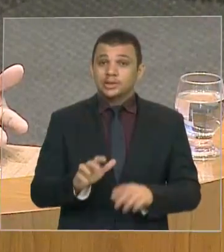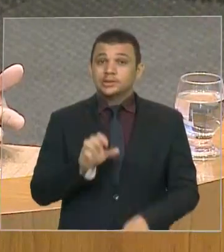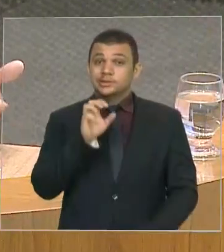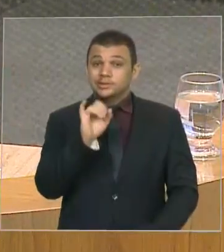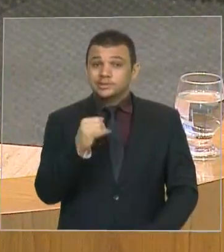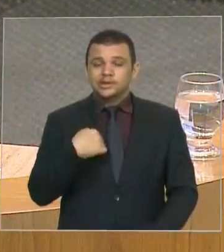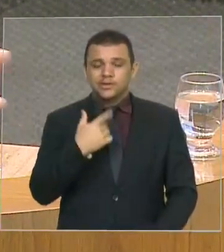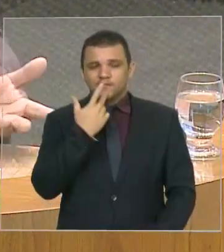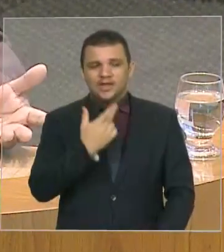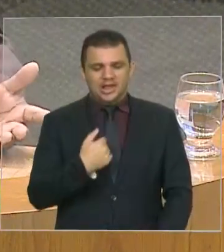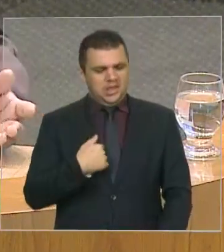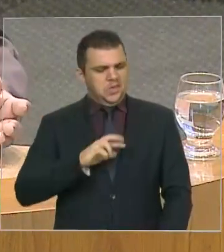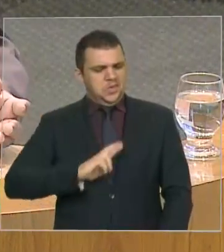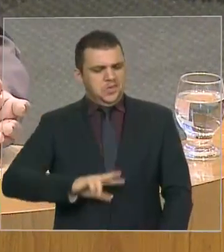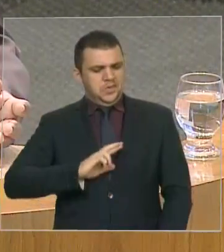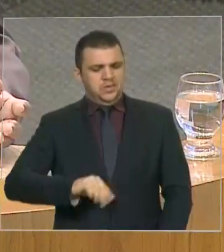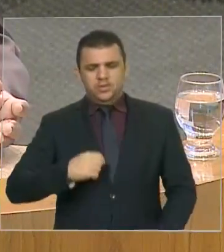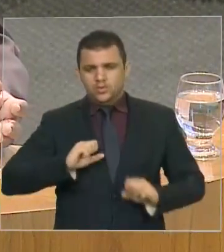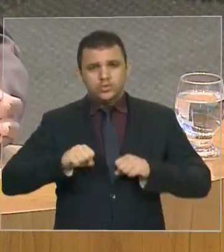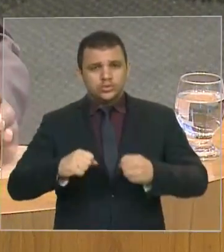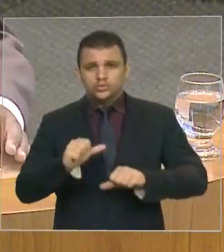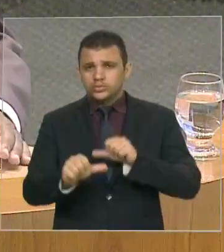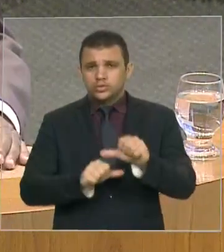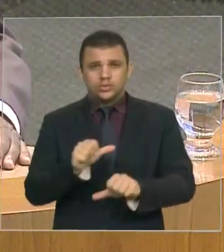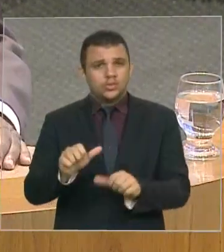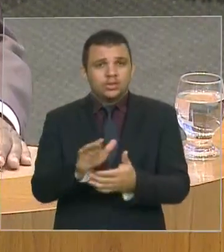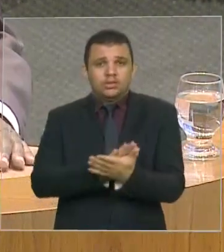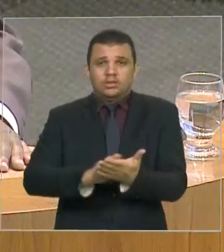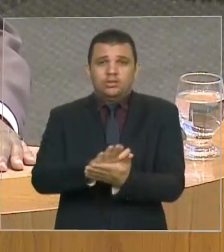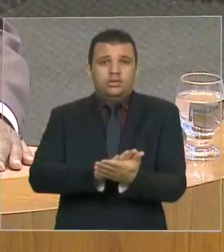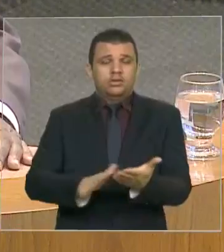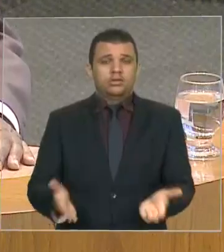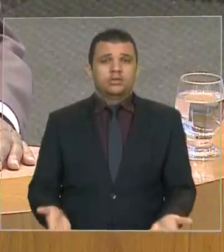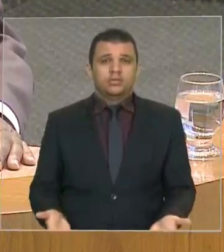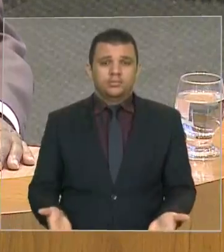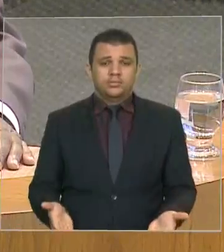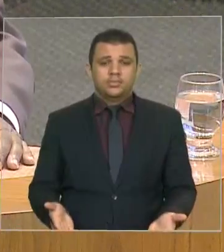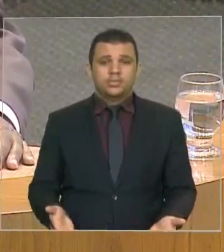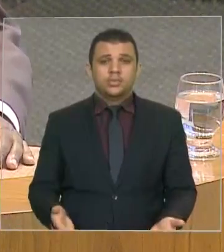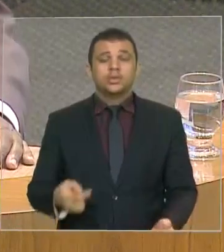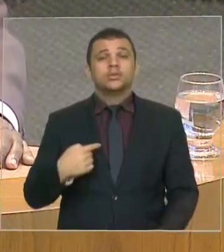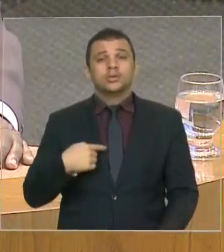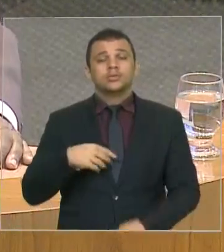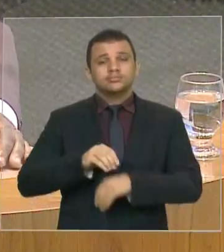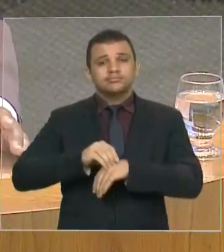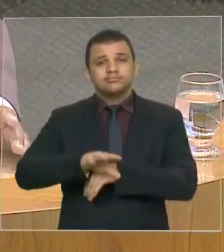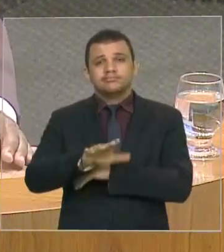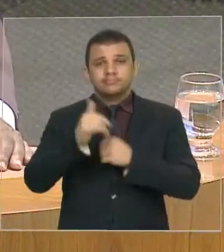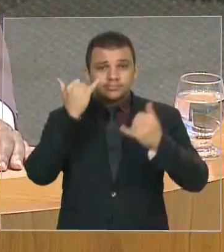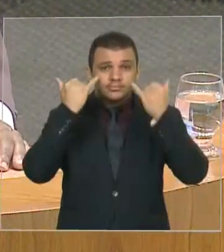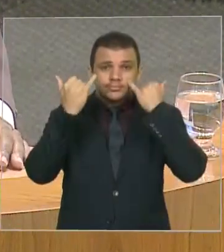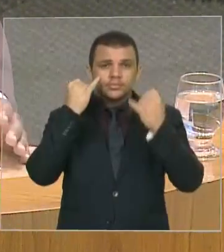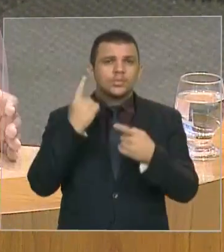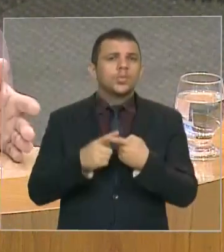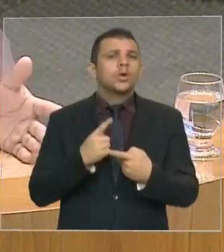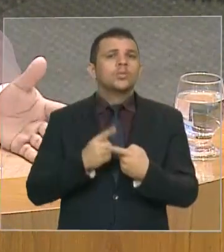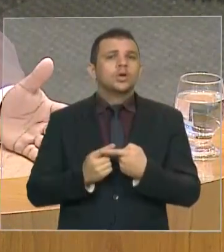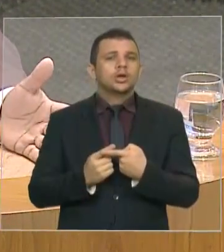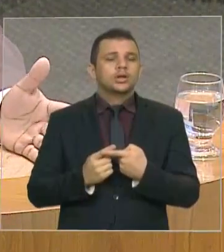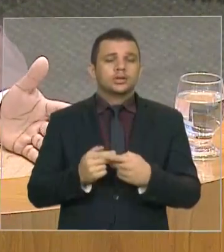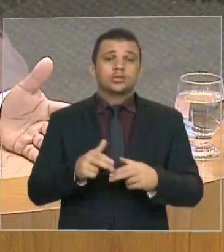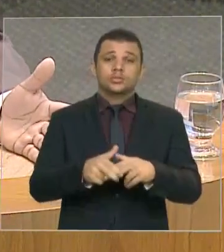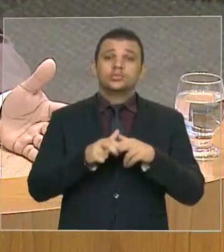esforços para modificar. Então, por que eu trago esse dado? Porque nós, hoje, parece que não